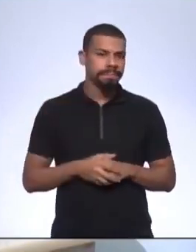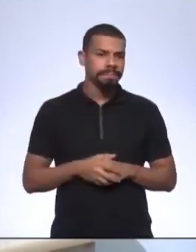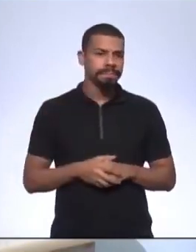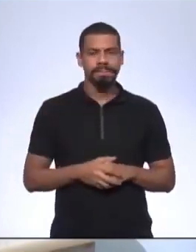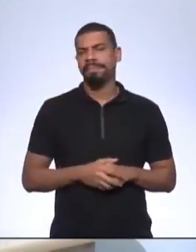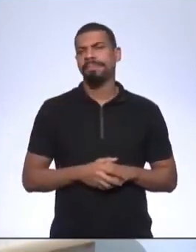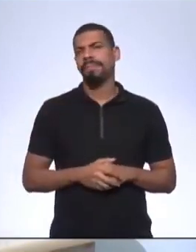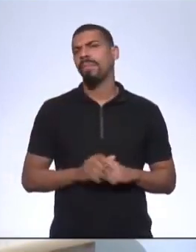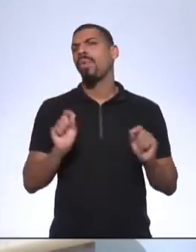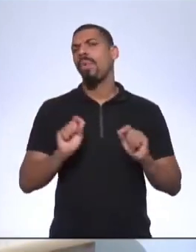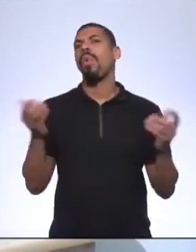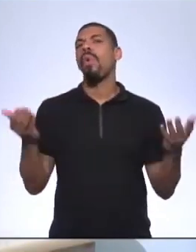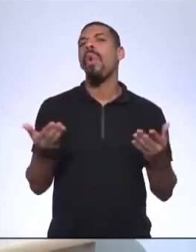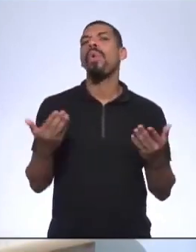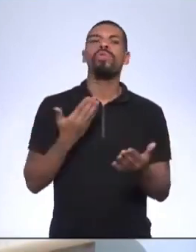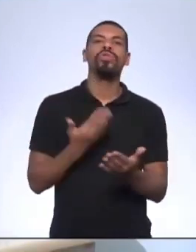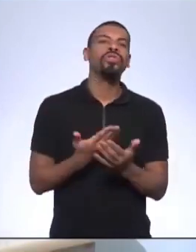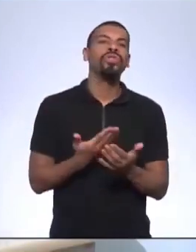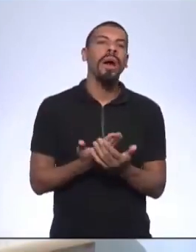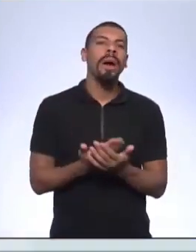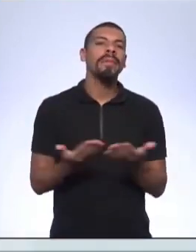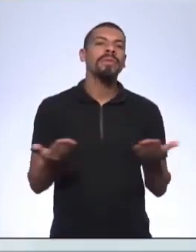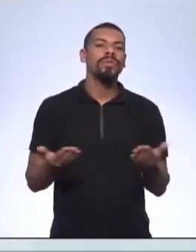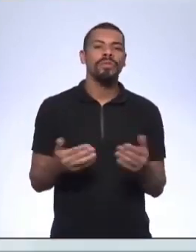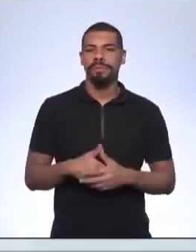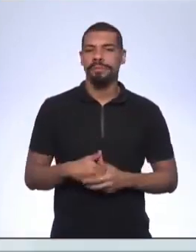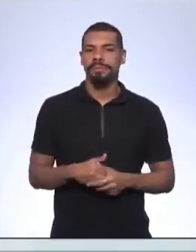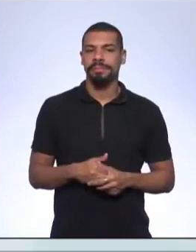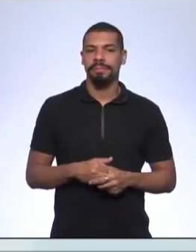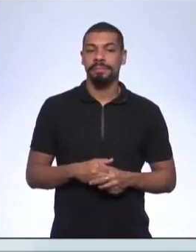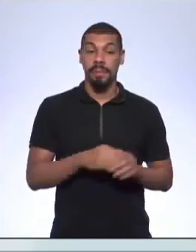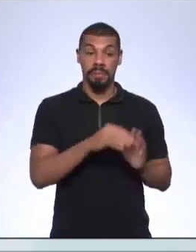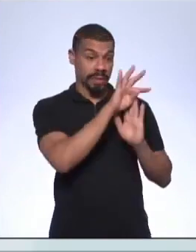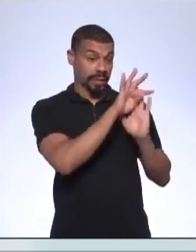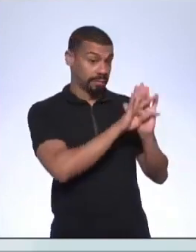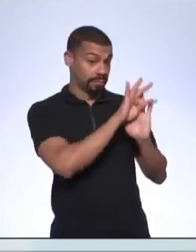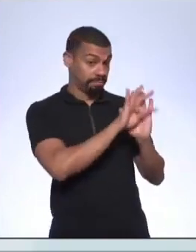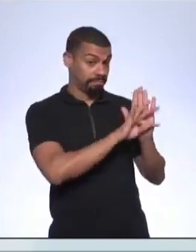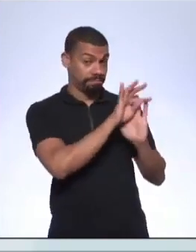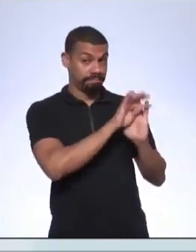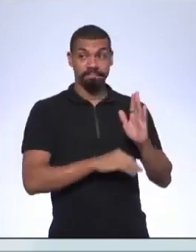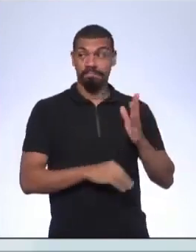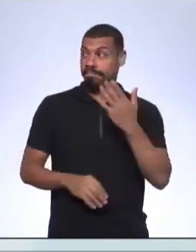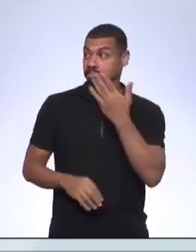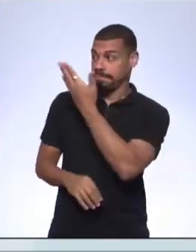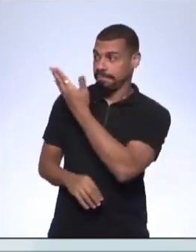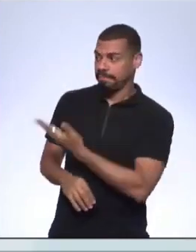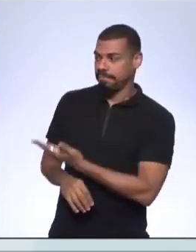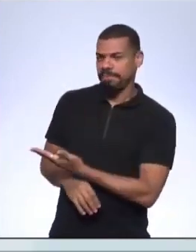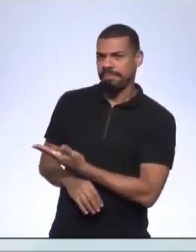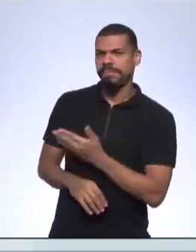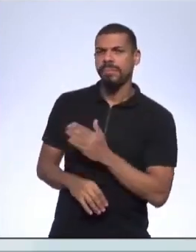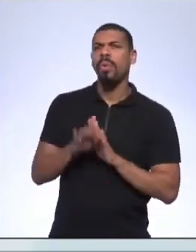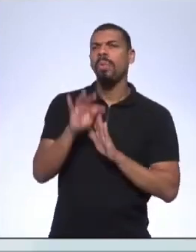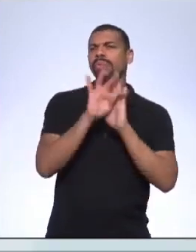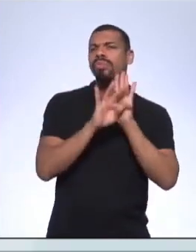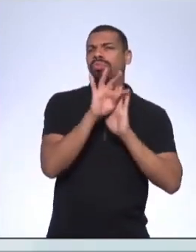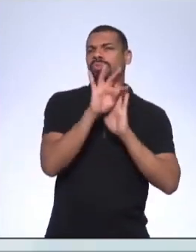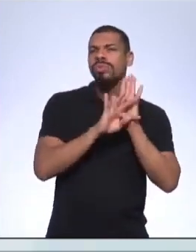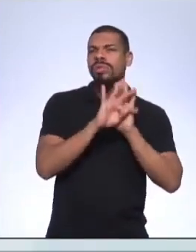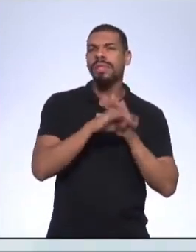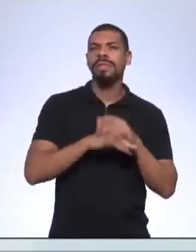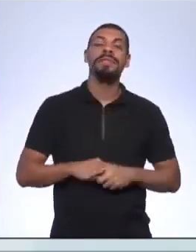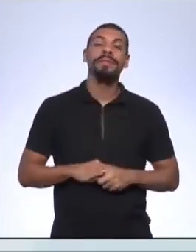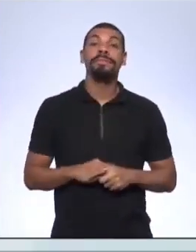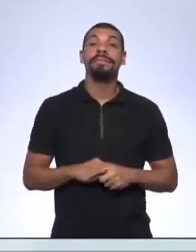começar. O que nós vamos fazer hoje nessa aula? Nós vamos ler texto. Na verdade, nós vamos fazer uma leitura muito crítica do texto